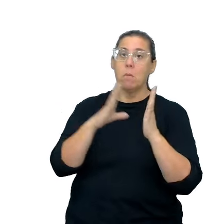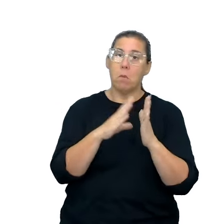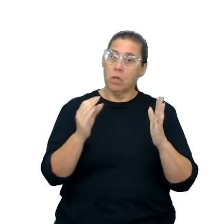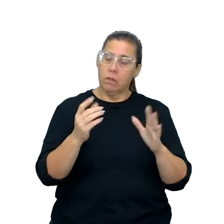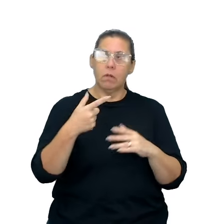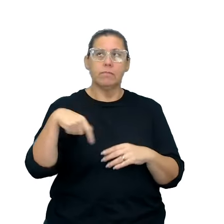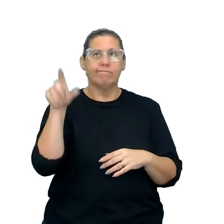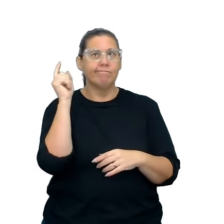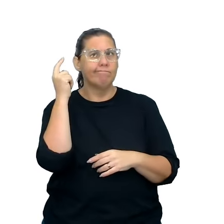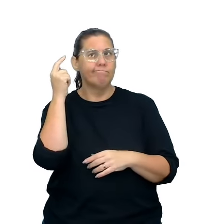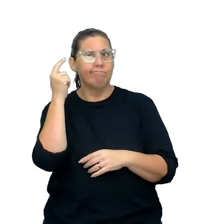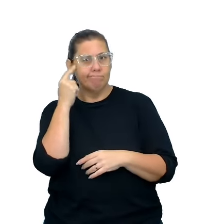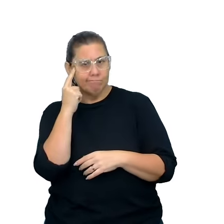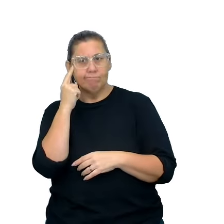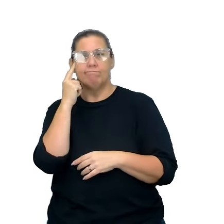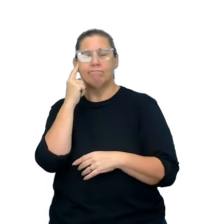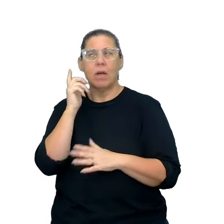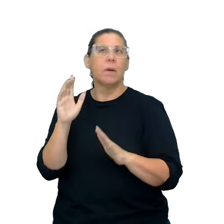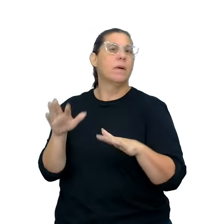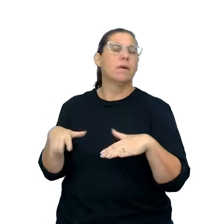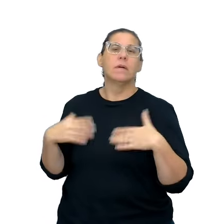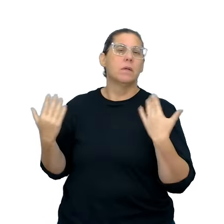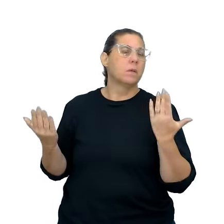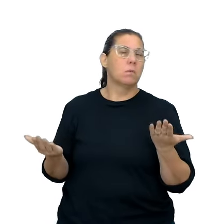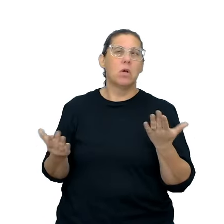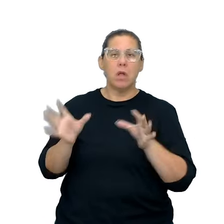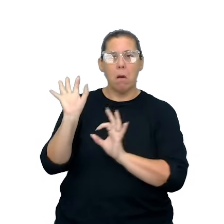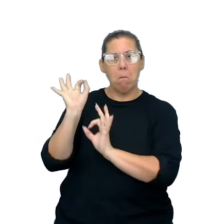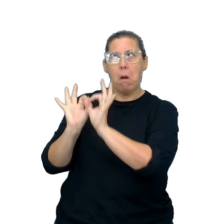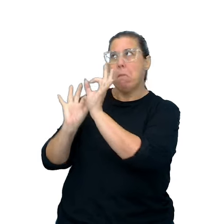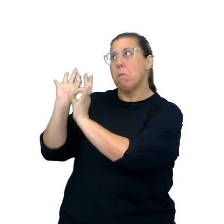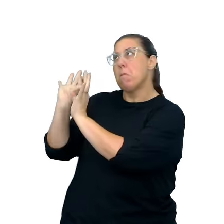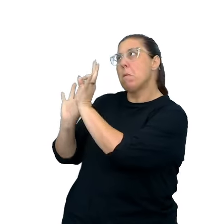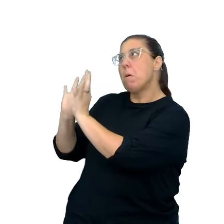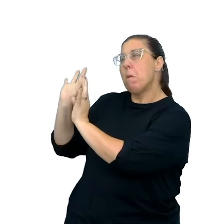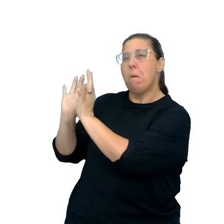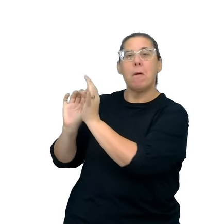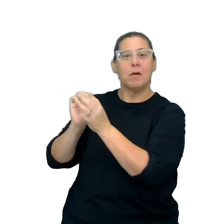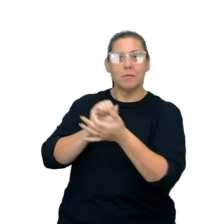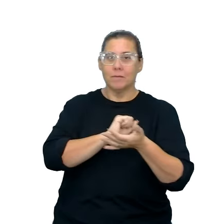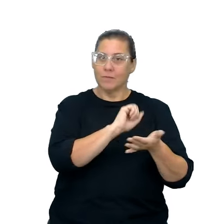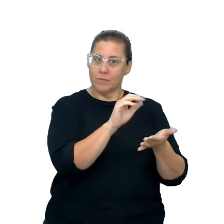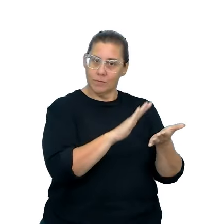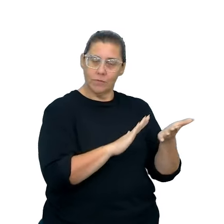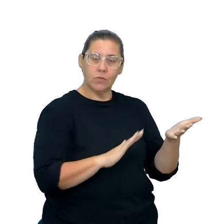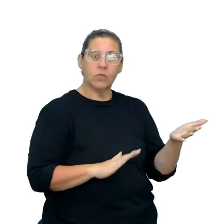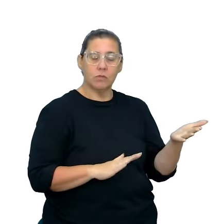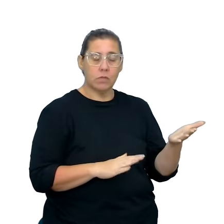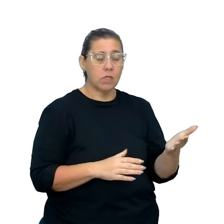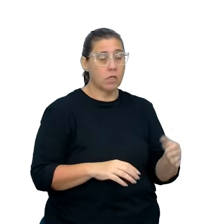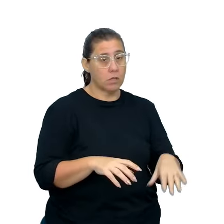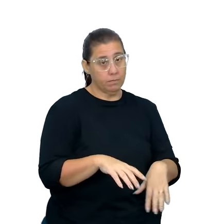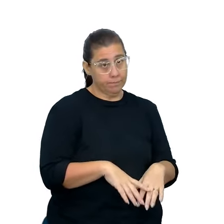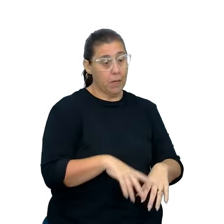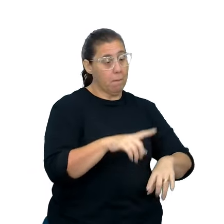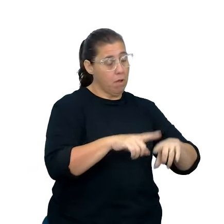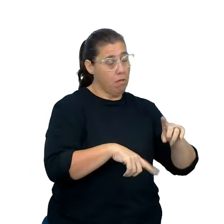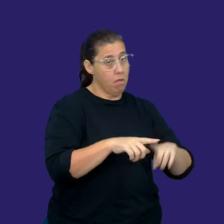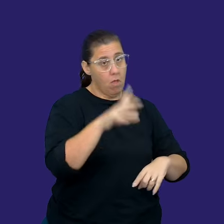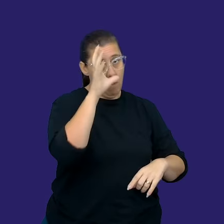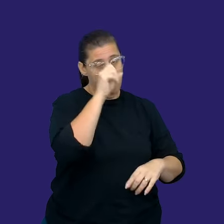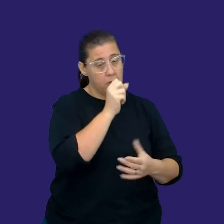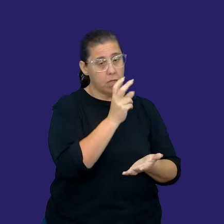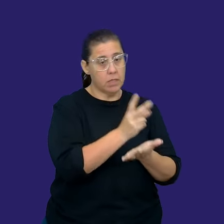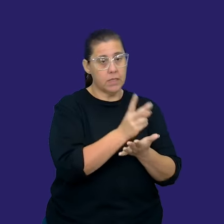possamos pensar quando vamos elaborar as atividades, né, que estão do material do Aprender Sempre, ter essa noção